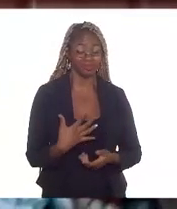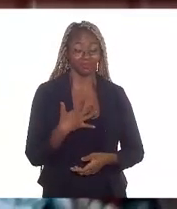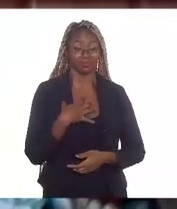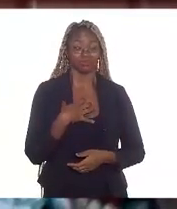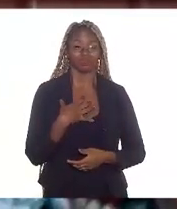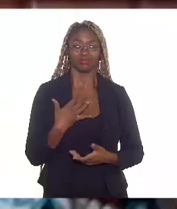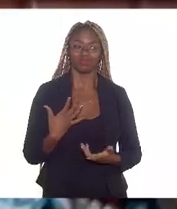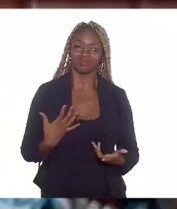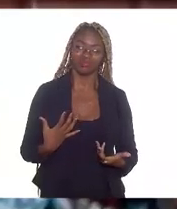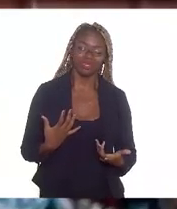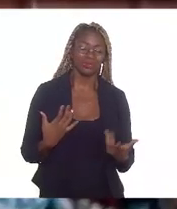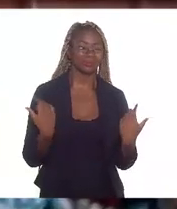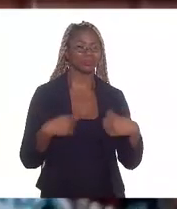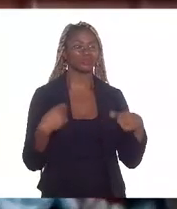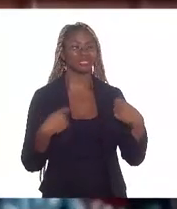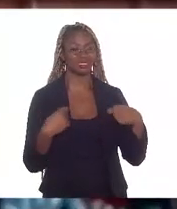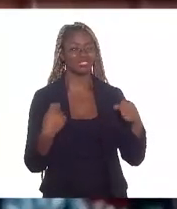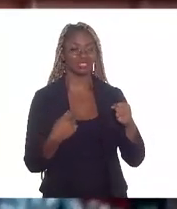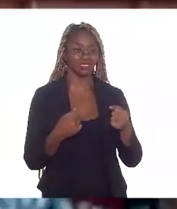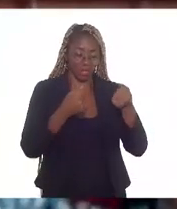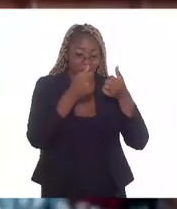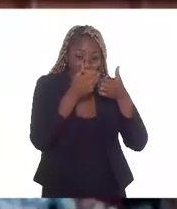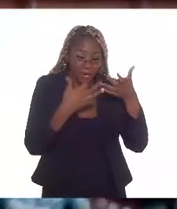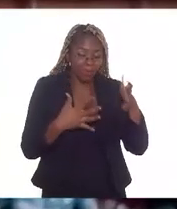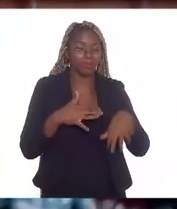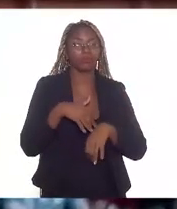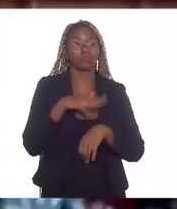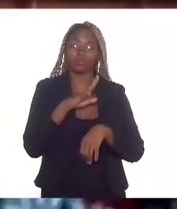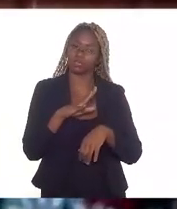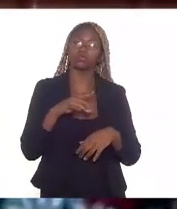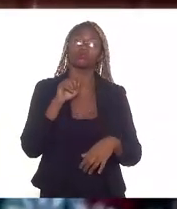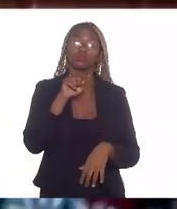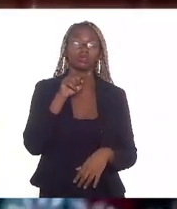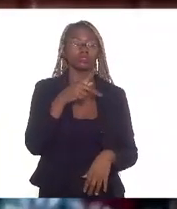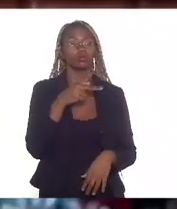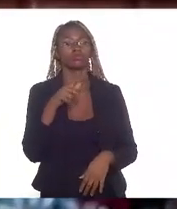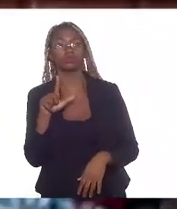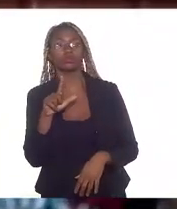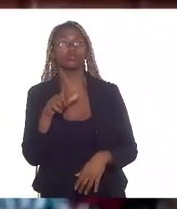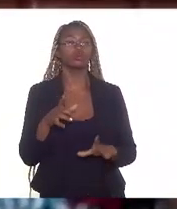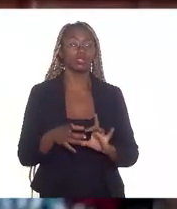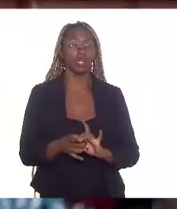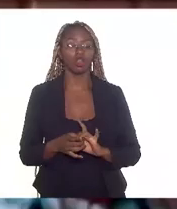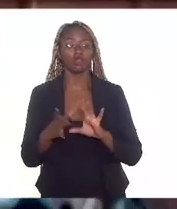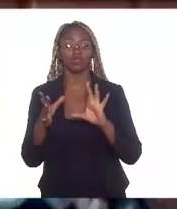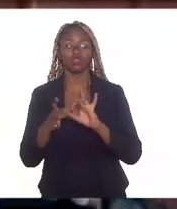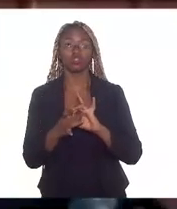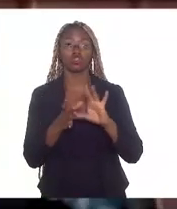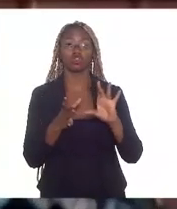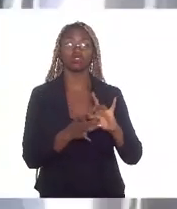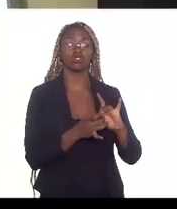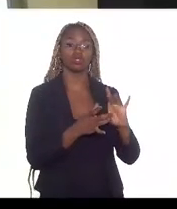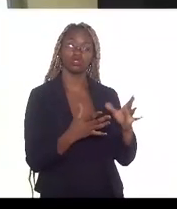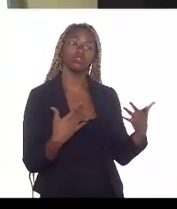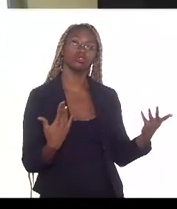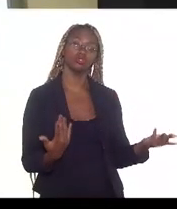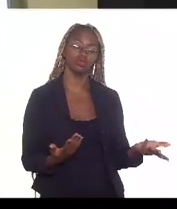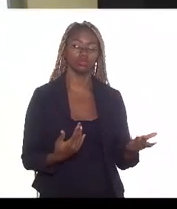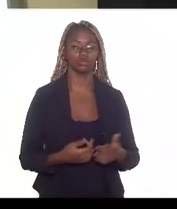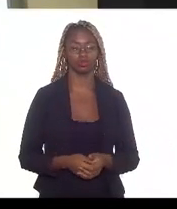porque estavam muito genéricos, apesar do projeto ser um projeto autorizativo. Né?